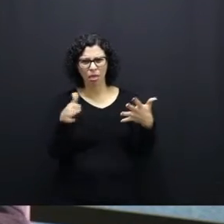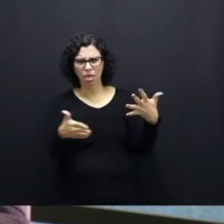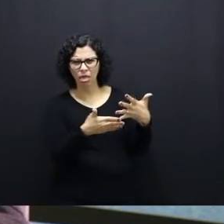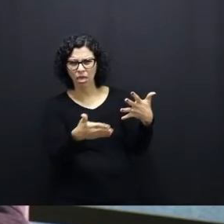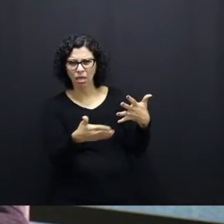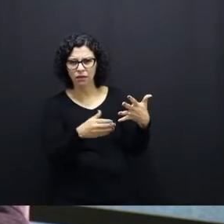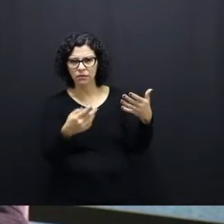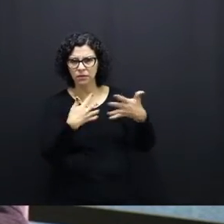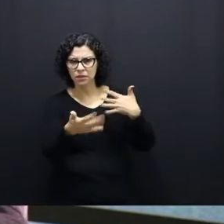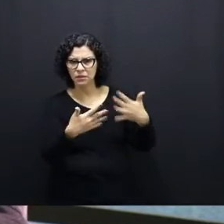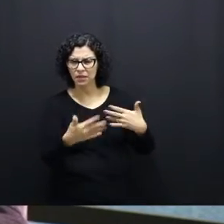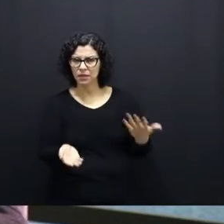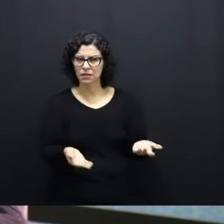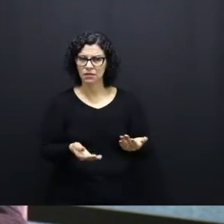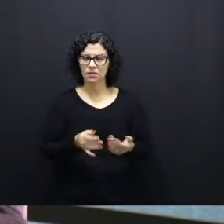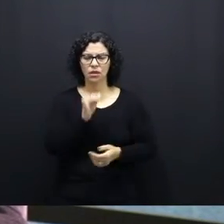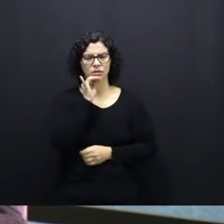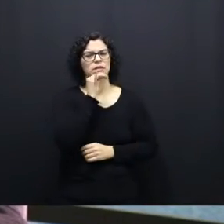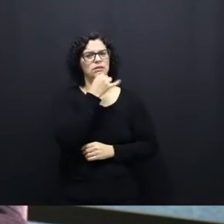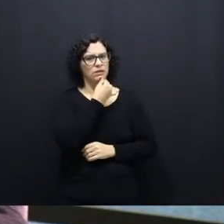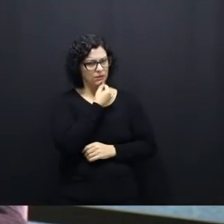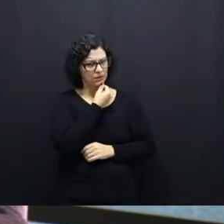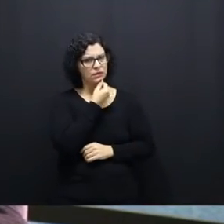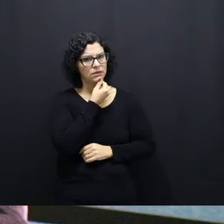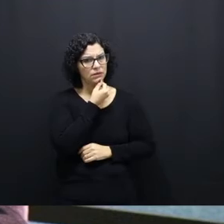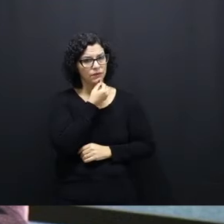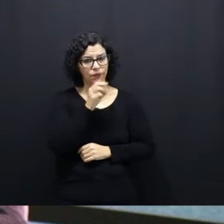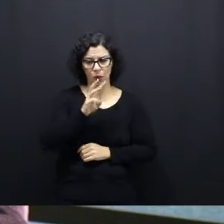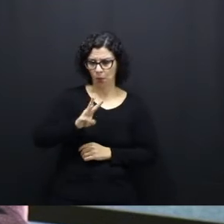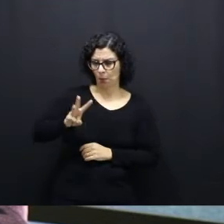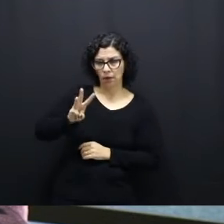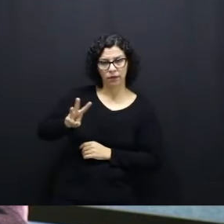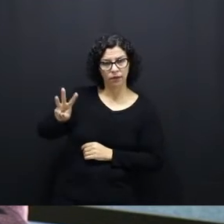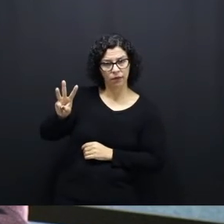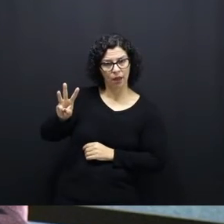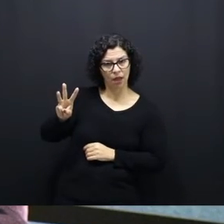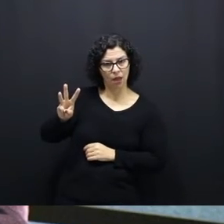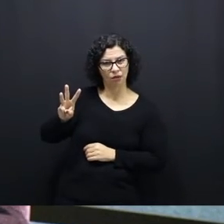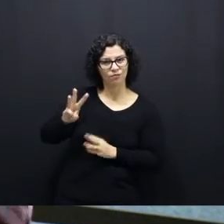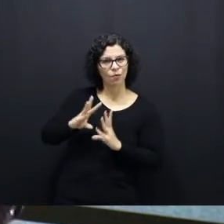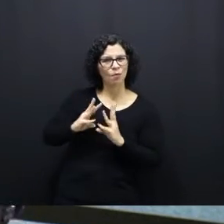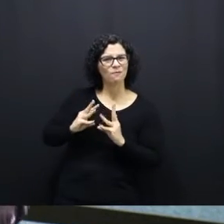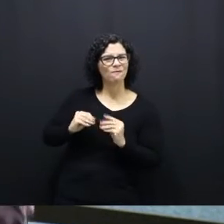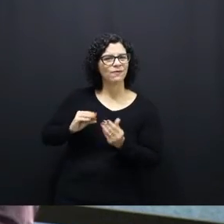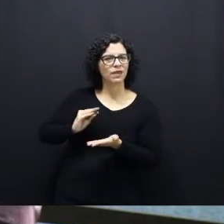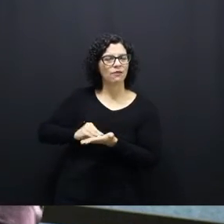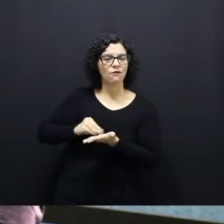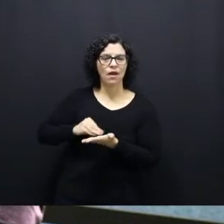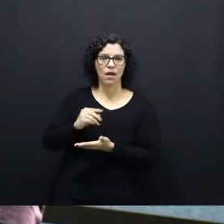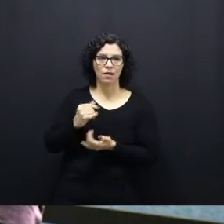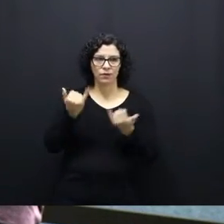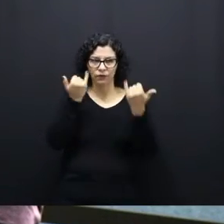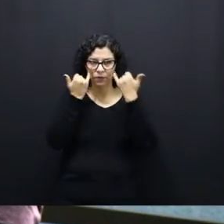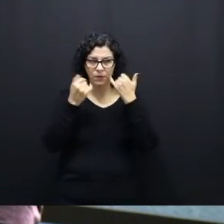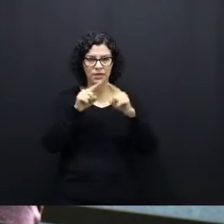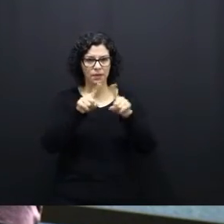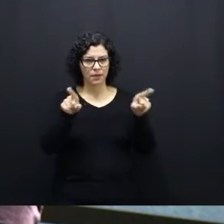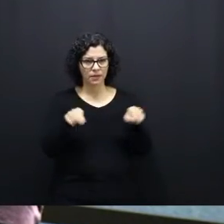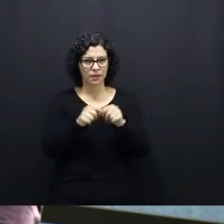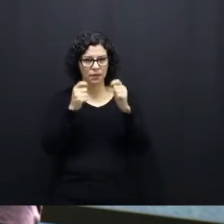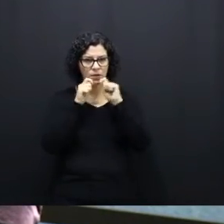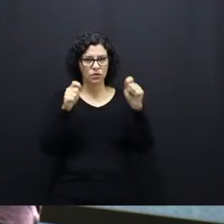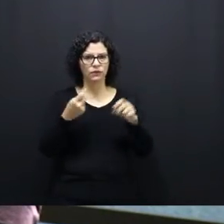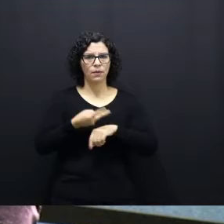táxi veio aí torna dizendo o senhor se o portal da transparência está vago mas o meu gabinete está pronto você vai